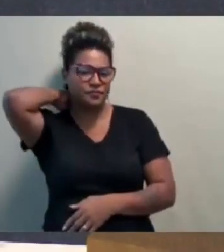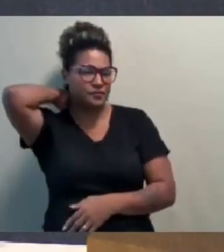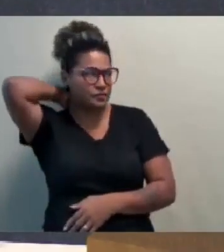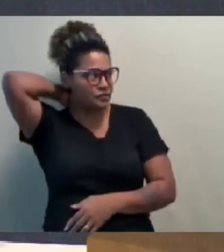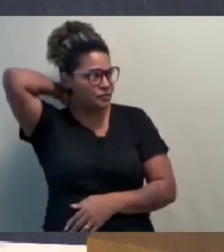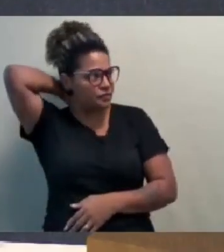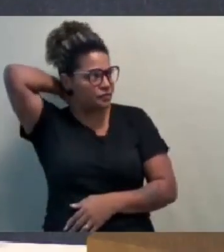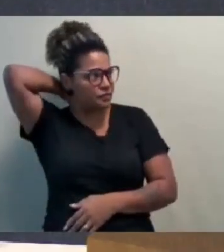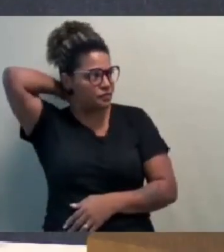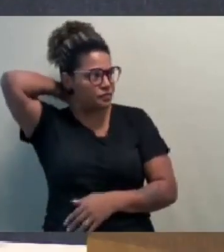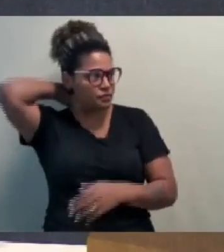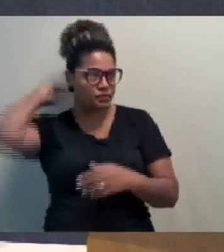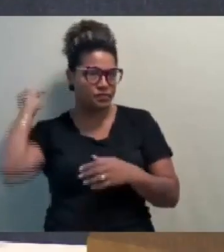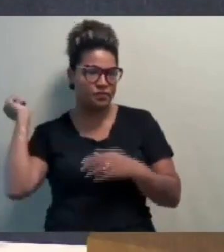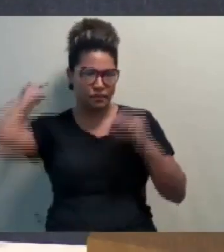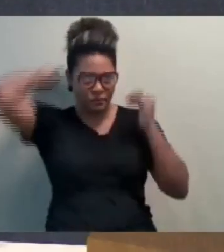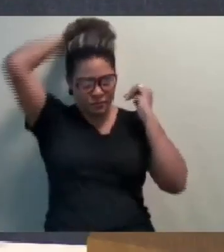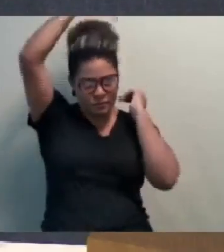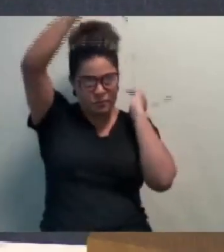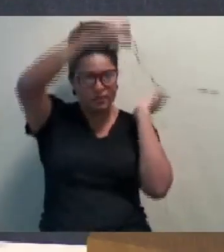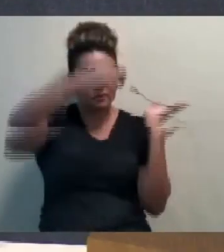Todas.